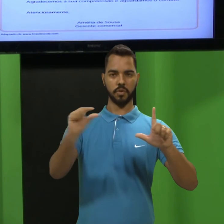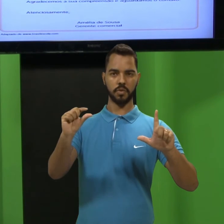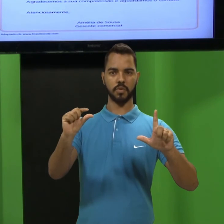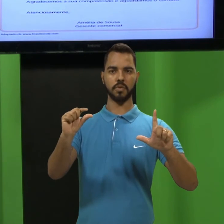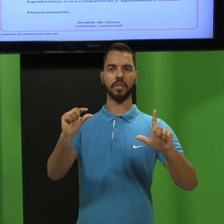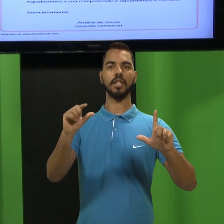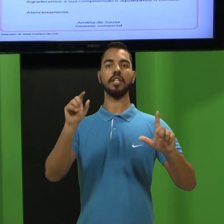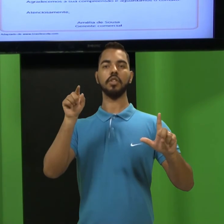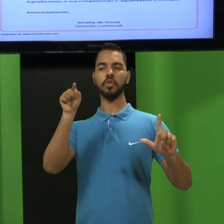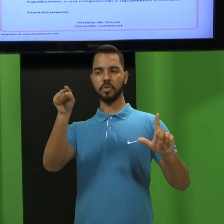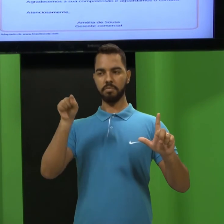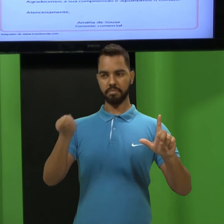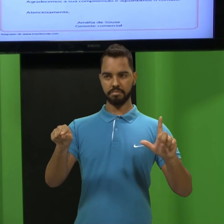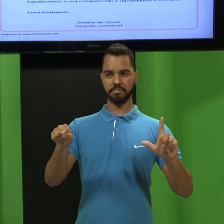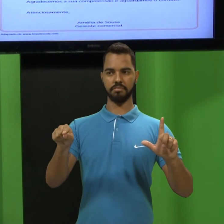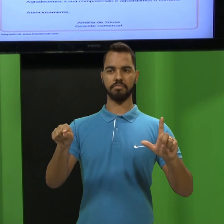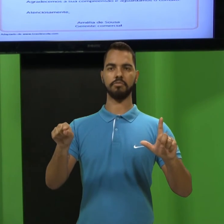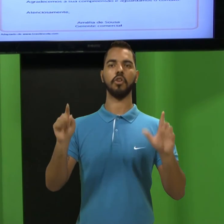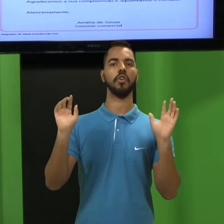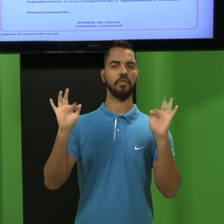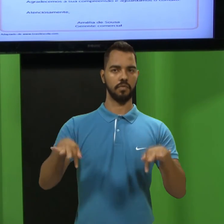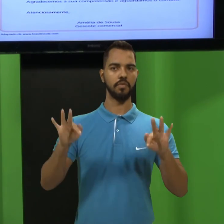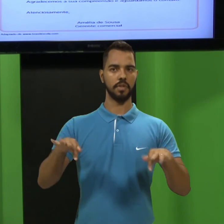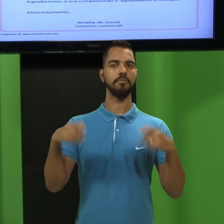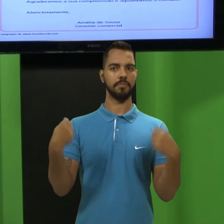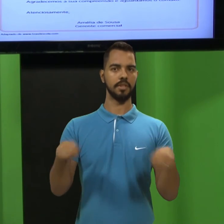prezados, prezada, prezadas.